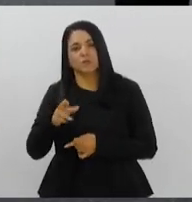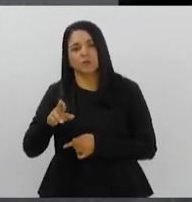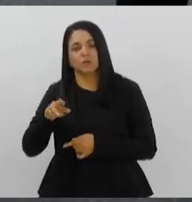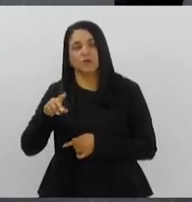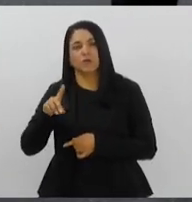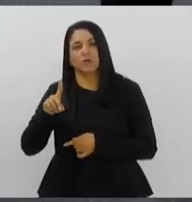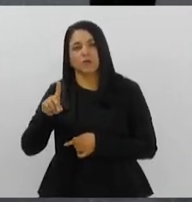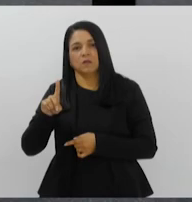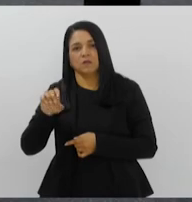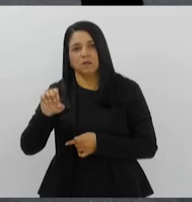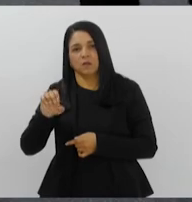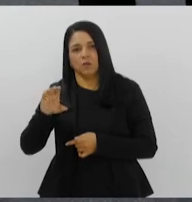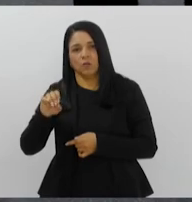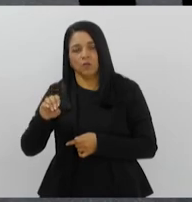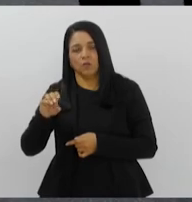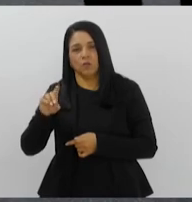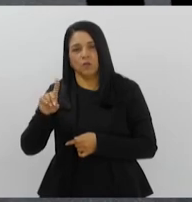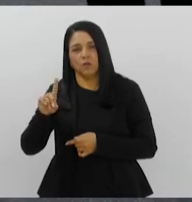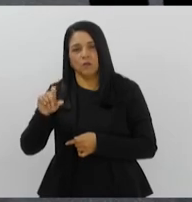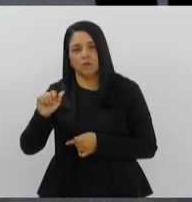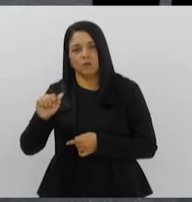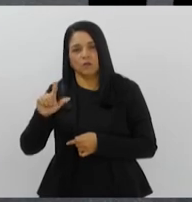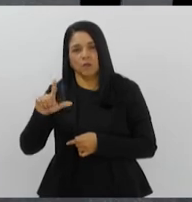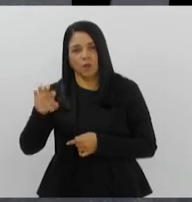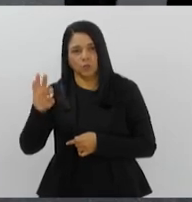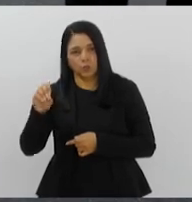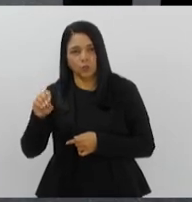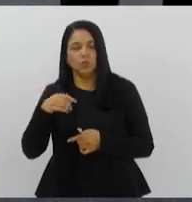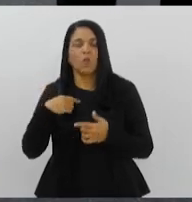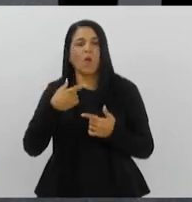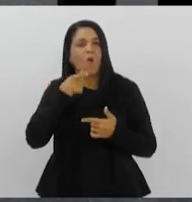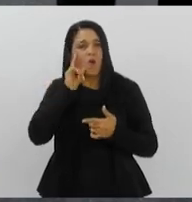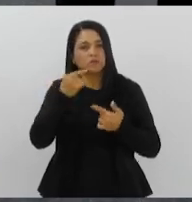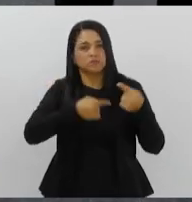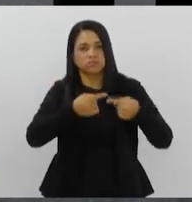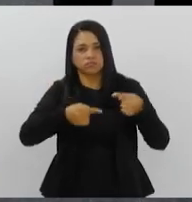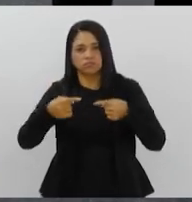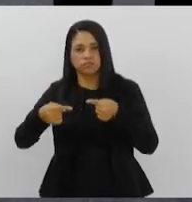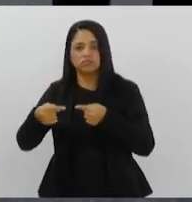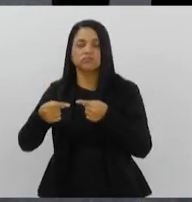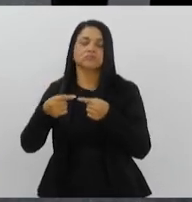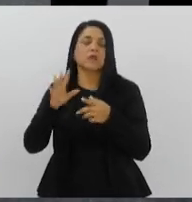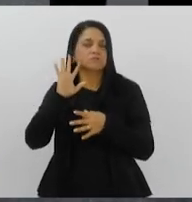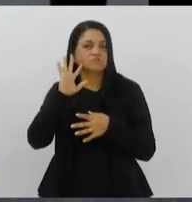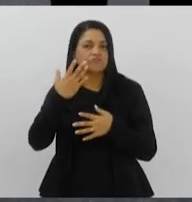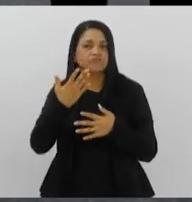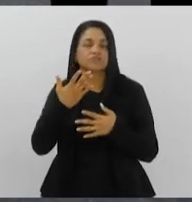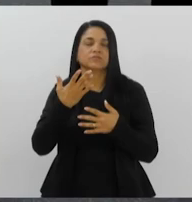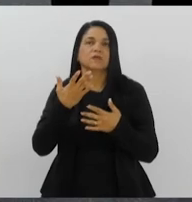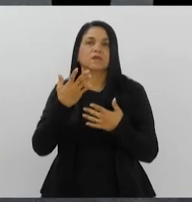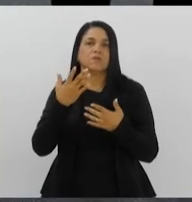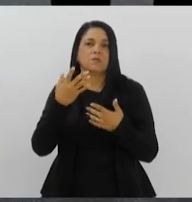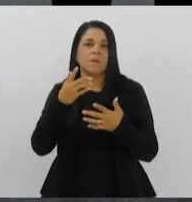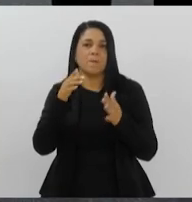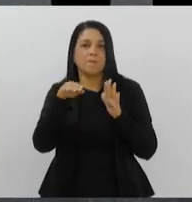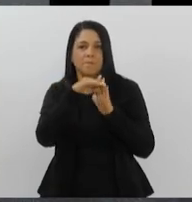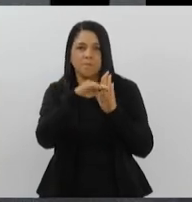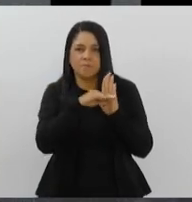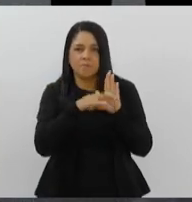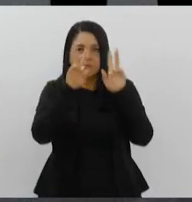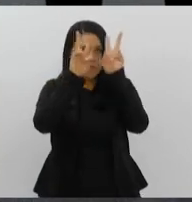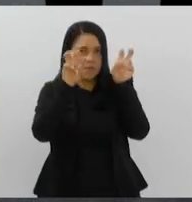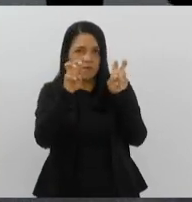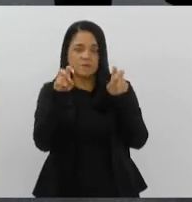ontem, debatendo, buscando soluções para essa pauta tão importante, principalmente da produção